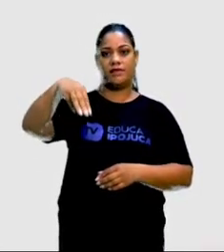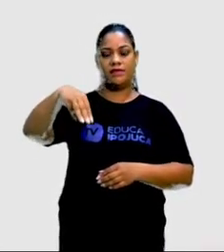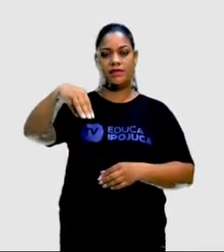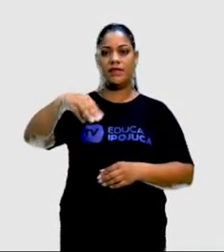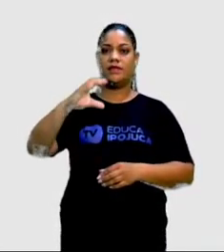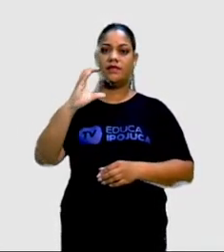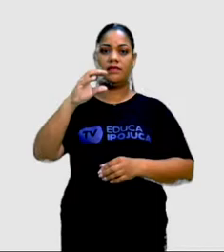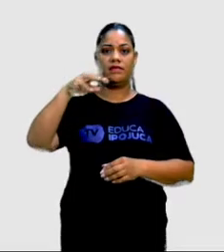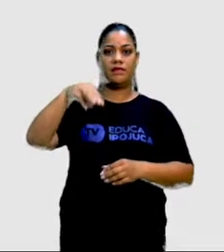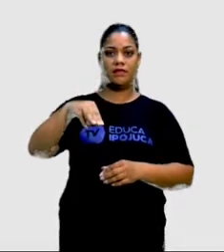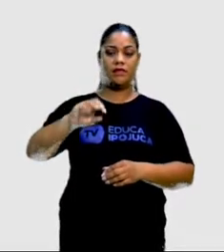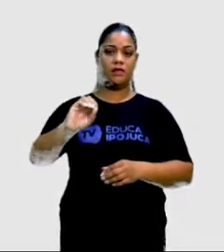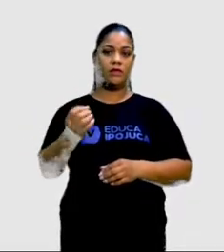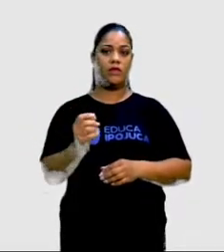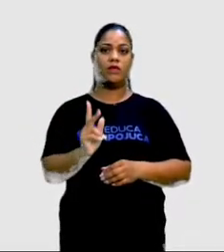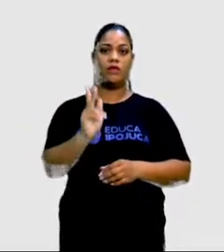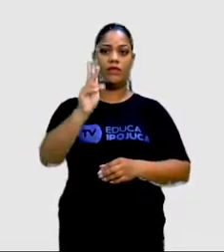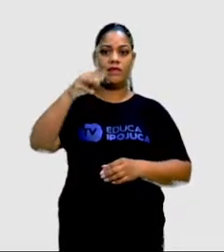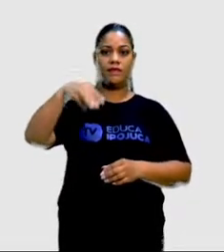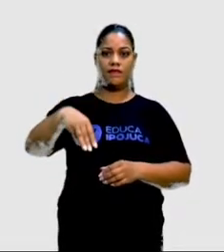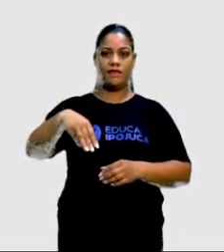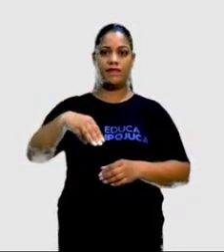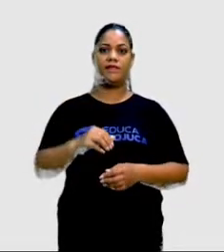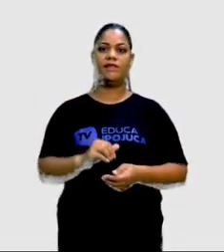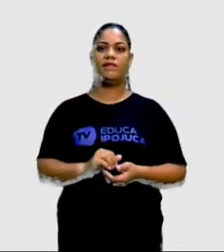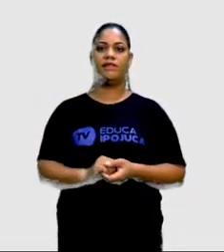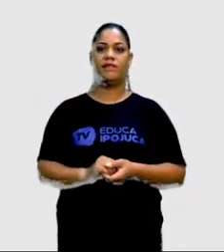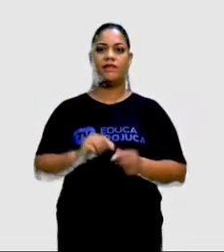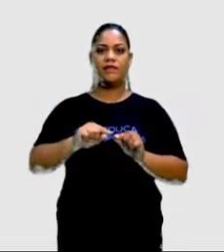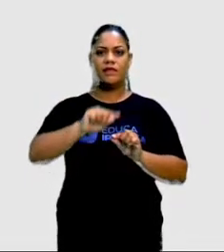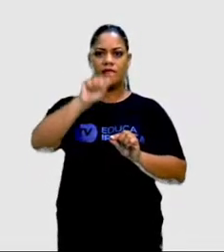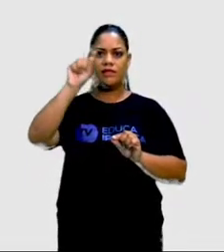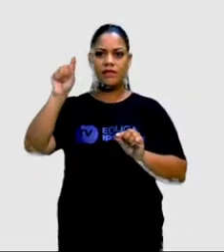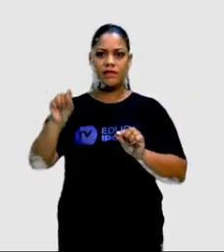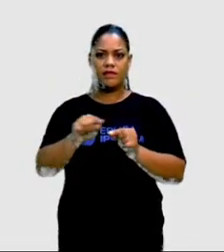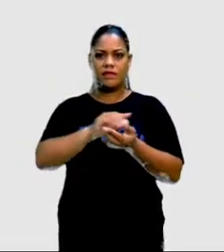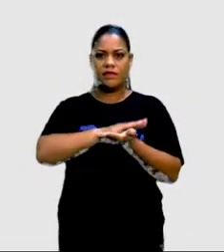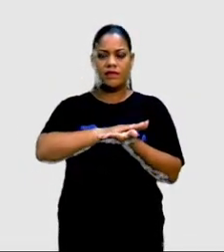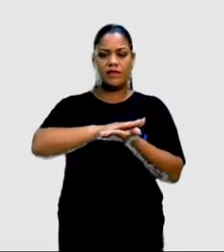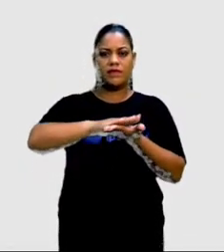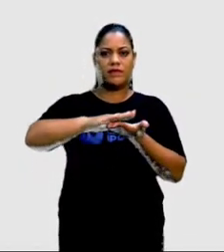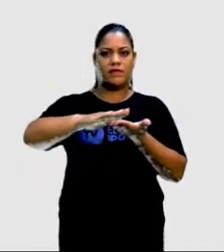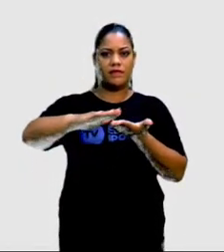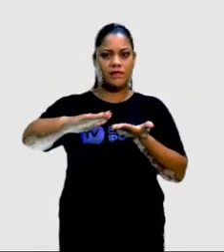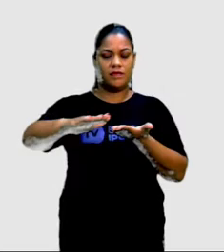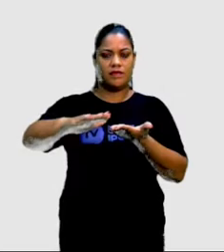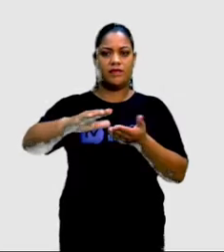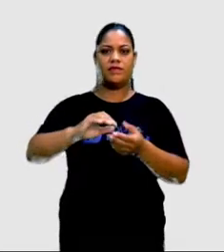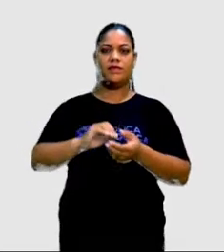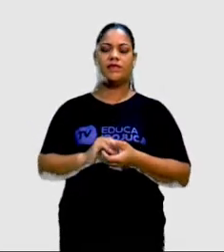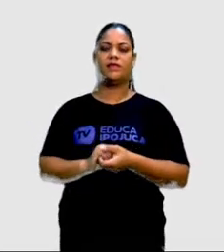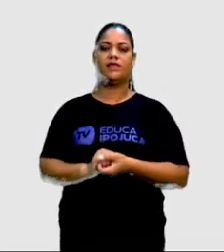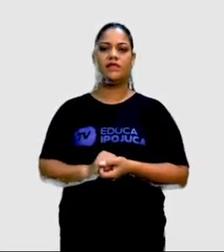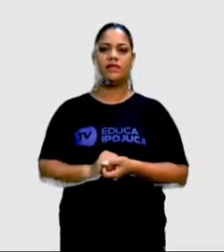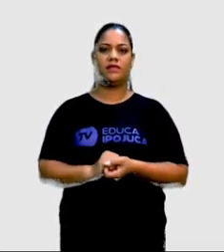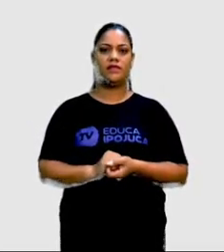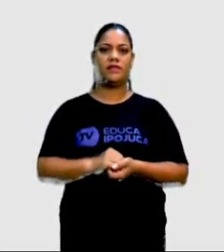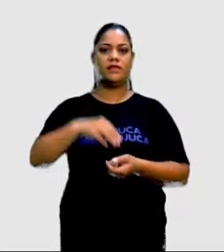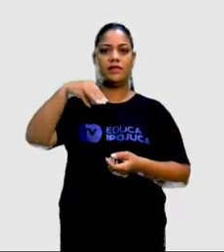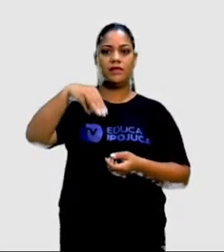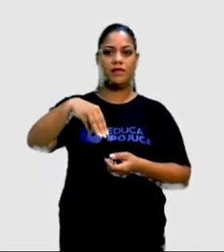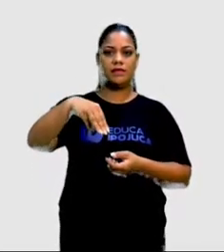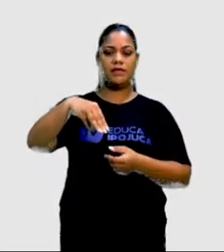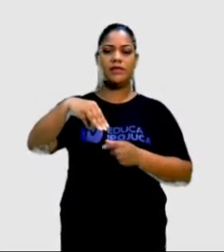centímetros ou quilômetros. No entanto, o círculo é uma figura plana. Portanto, a sua superfície é medida em metros